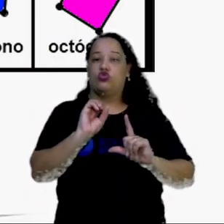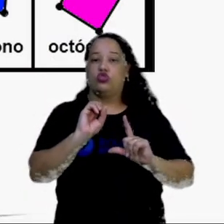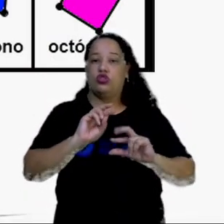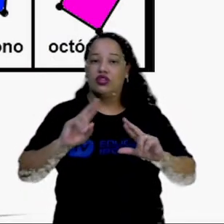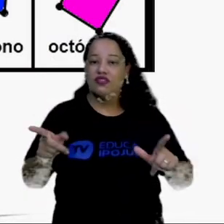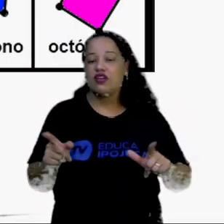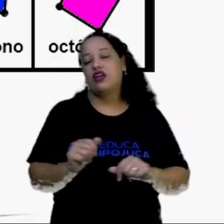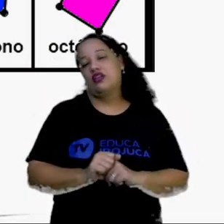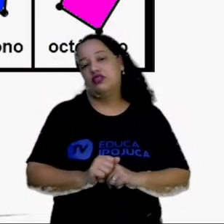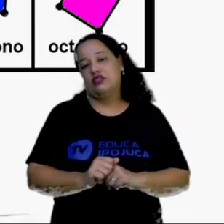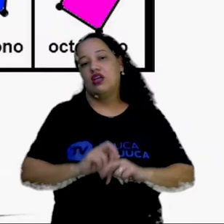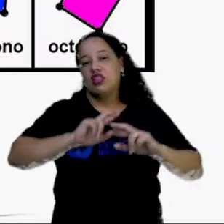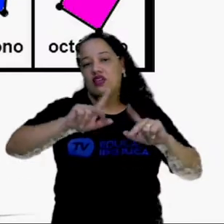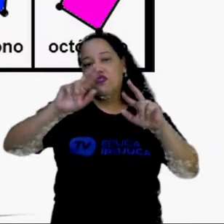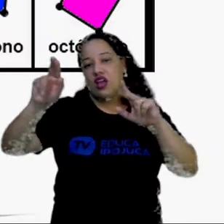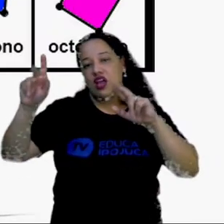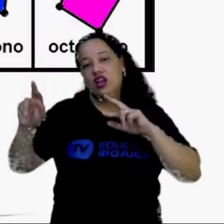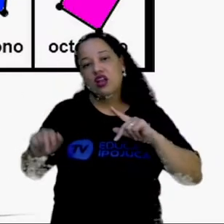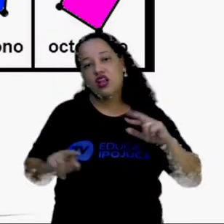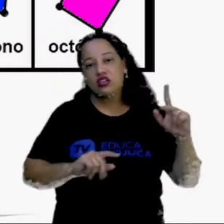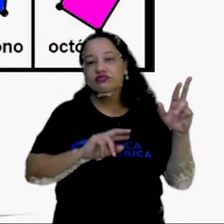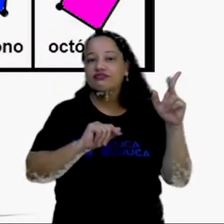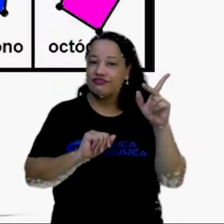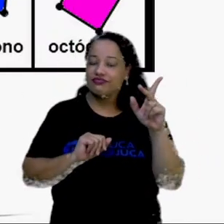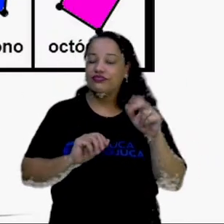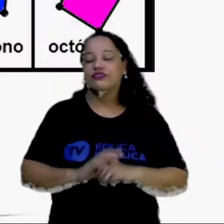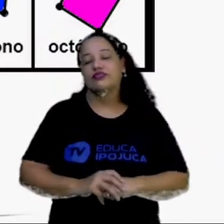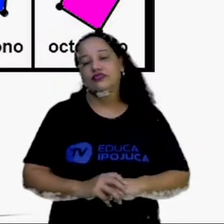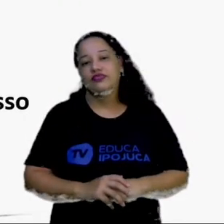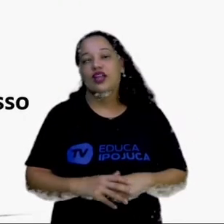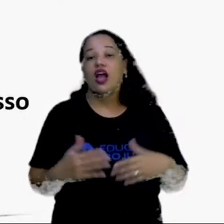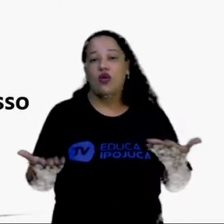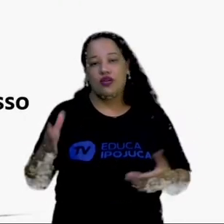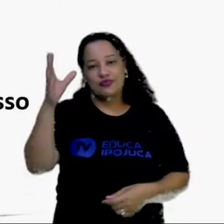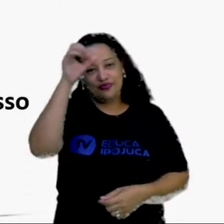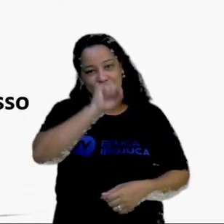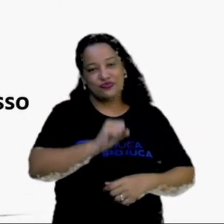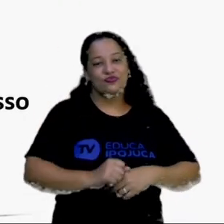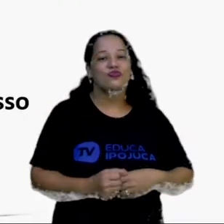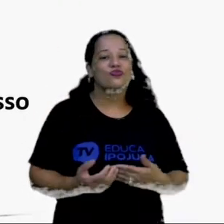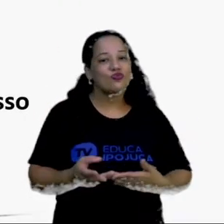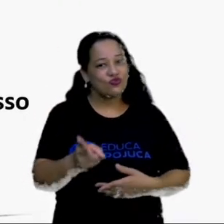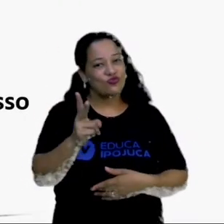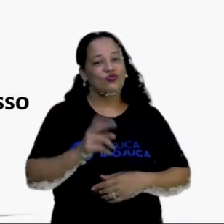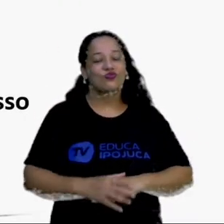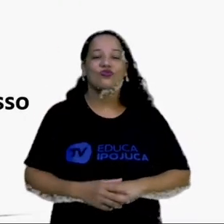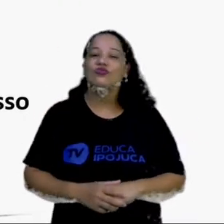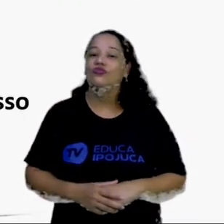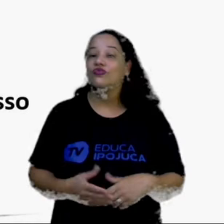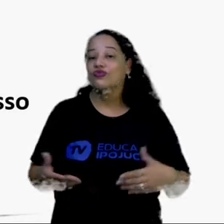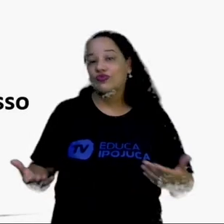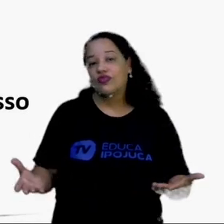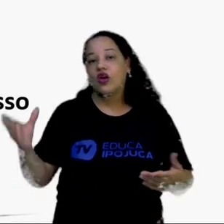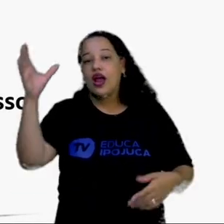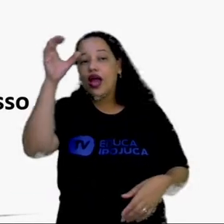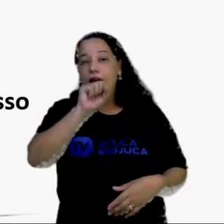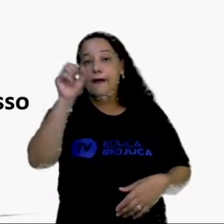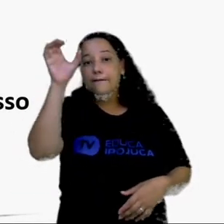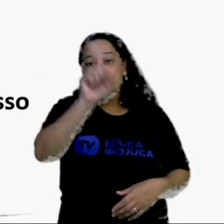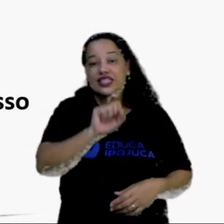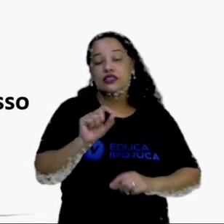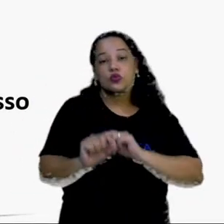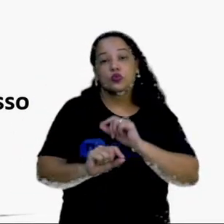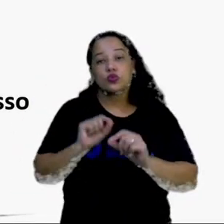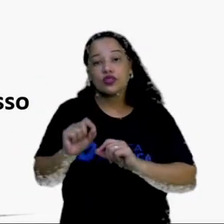de medidas diferentes. Aprenderam as duas definições. Vamos prosseguir. Vamos agora aprender a